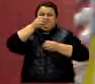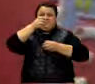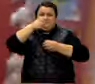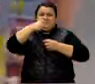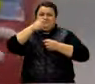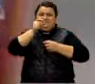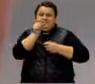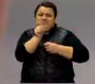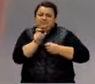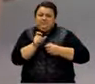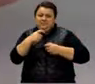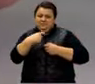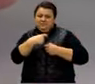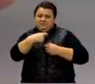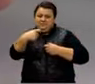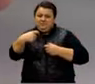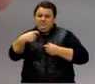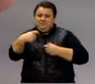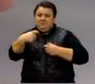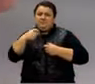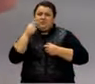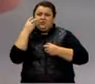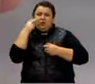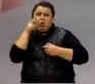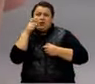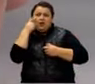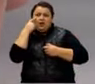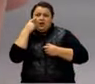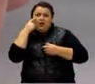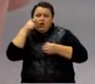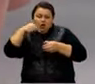tirar novamente. Aqui é um pedacinho da medula